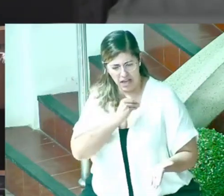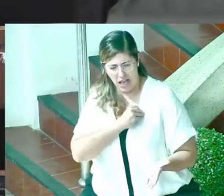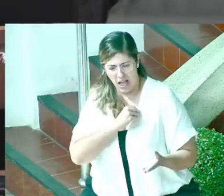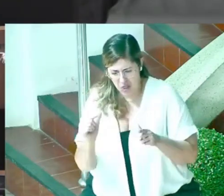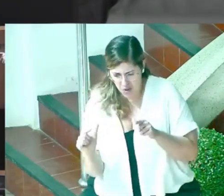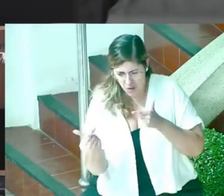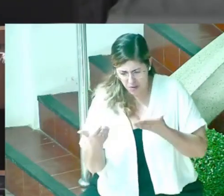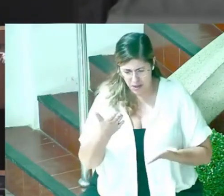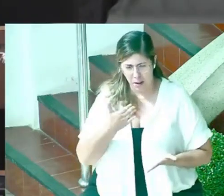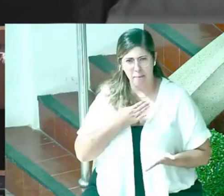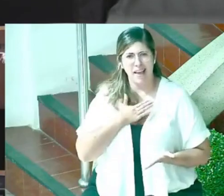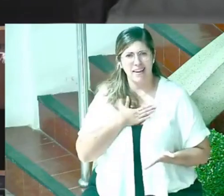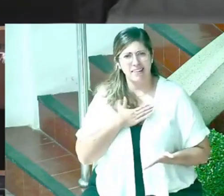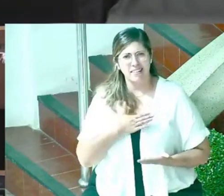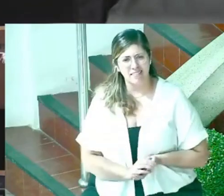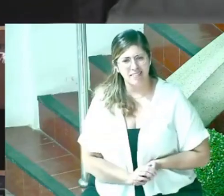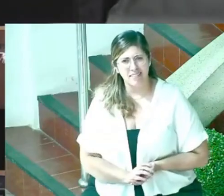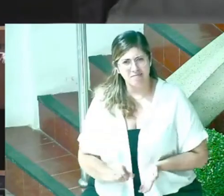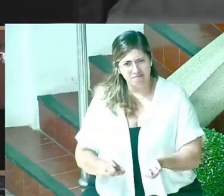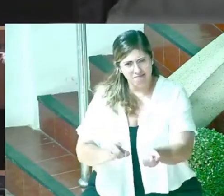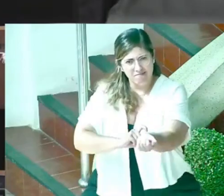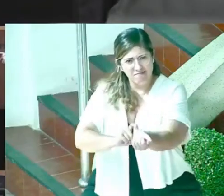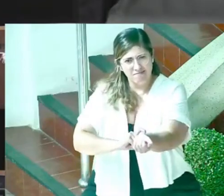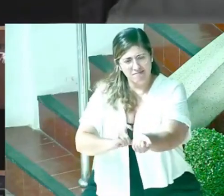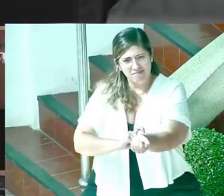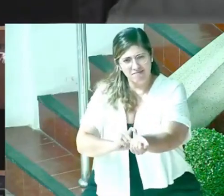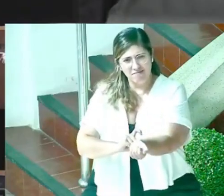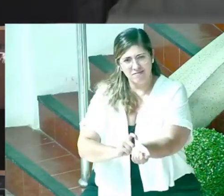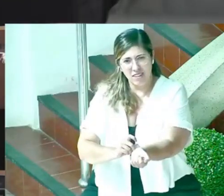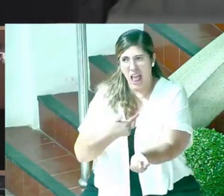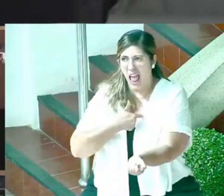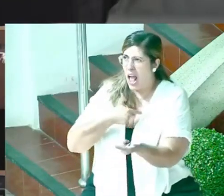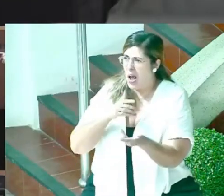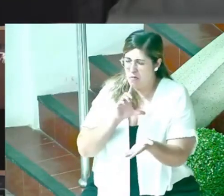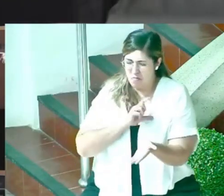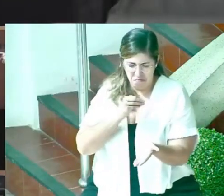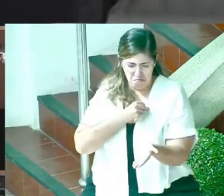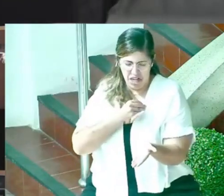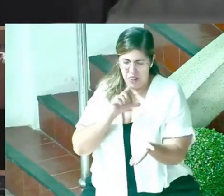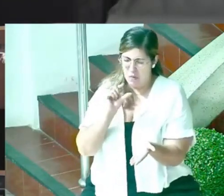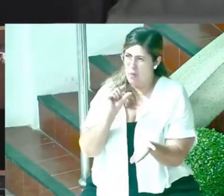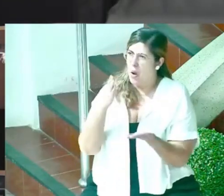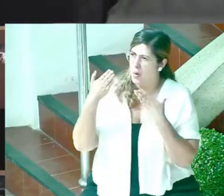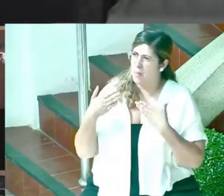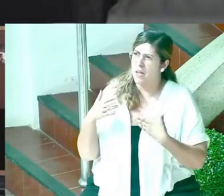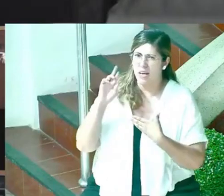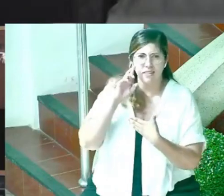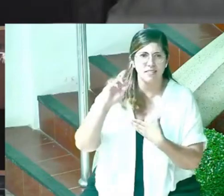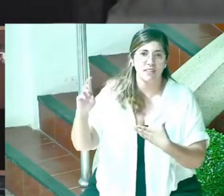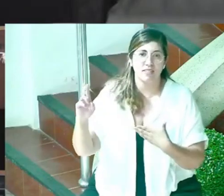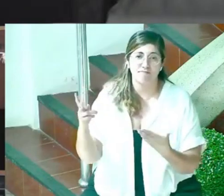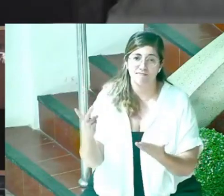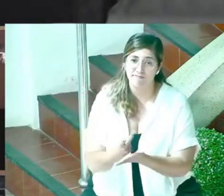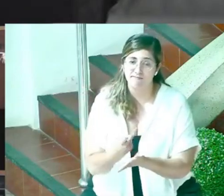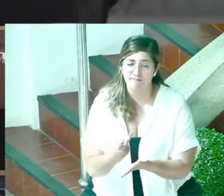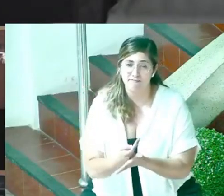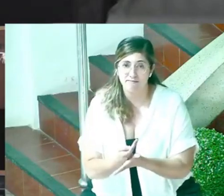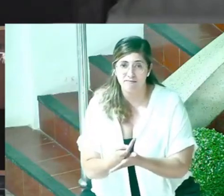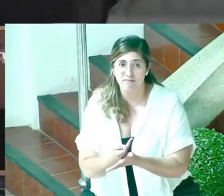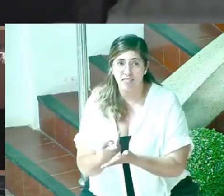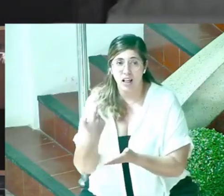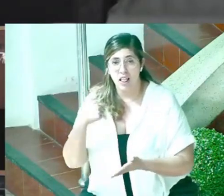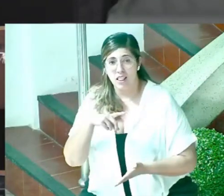Deus não tem amnésia. Quando a Escritura diz que Deus se esquece das nossas transgressões, que Ele as apaga, isso não significa dizer